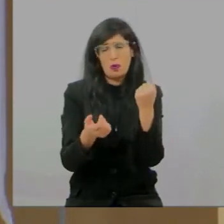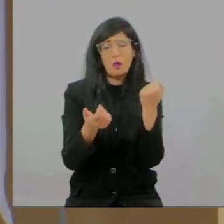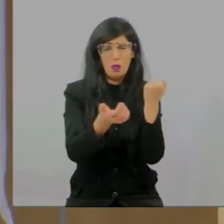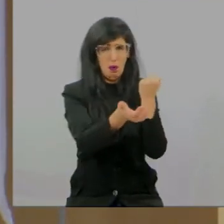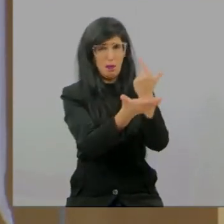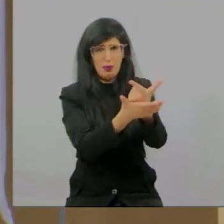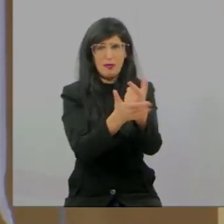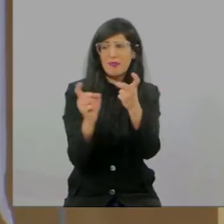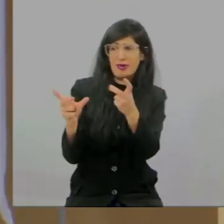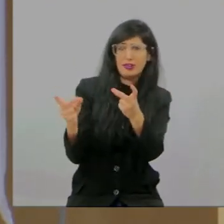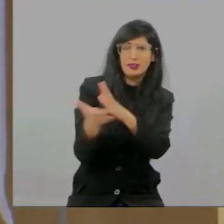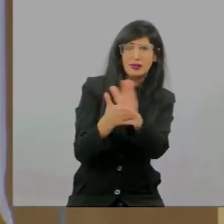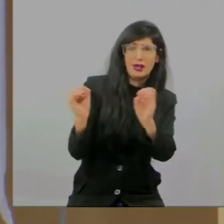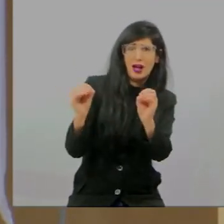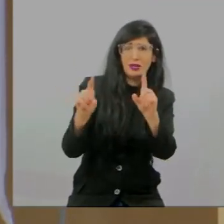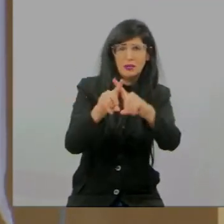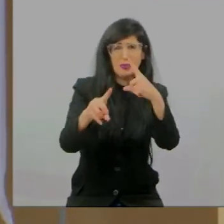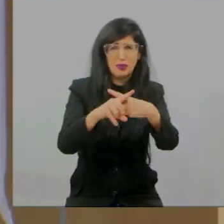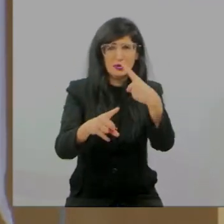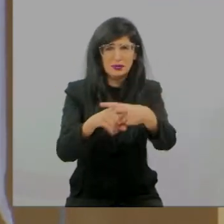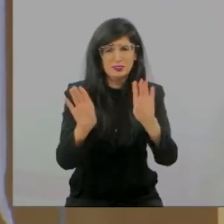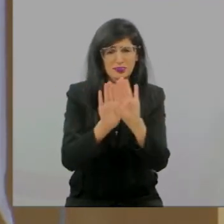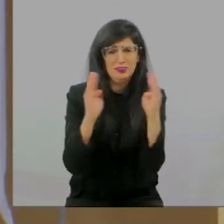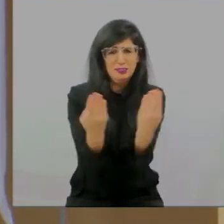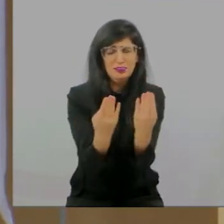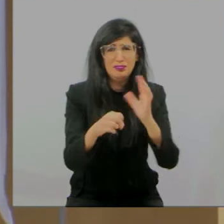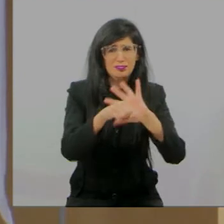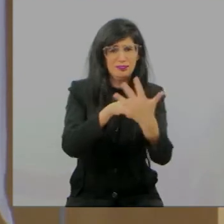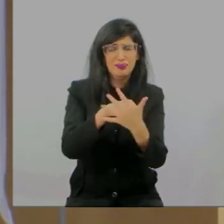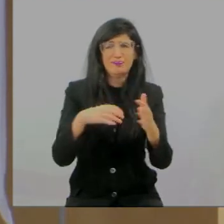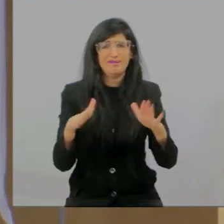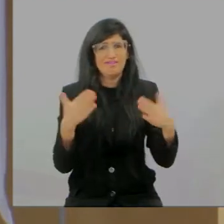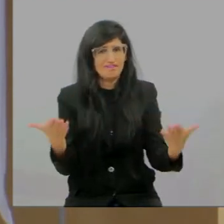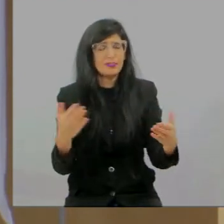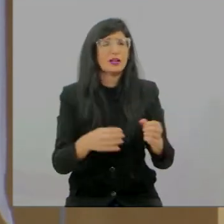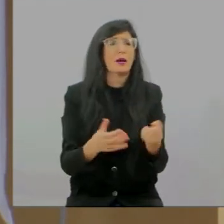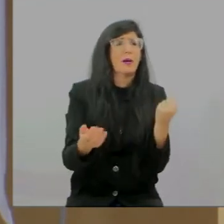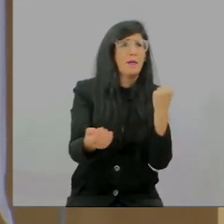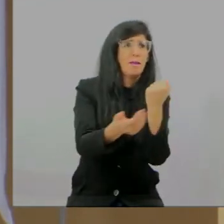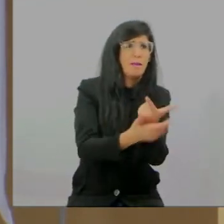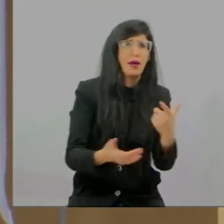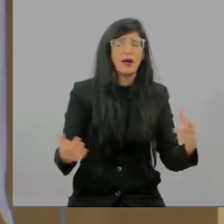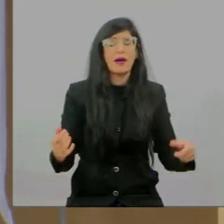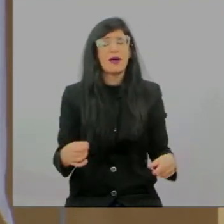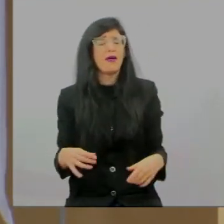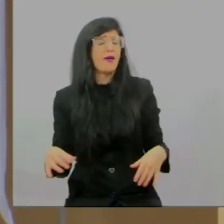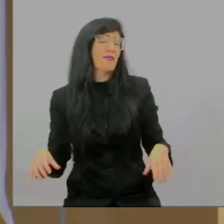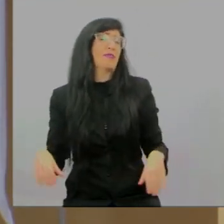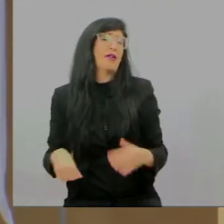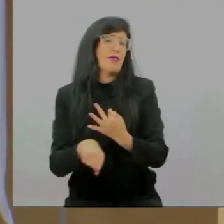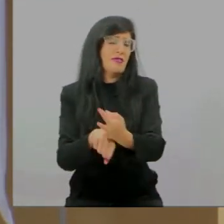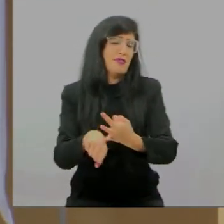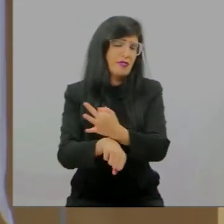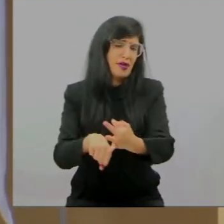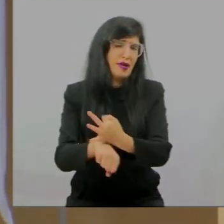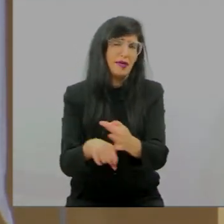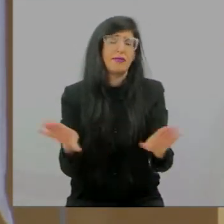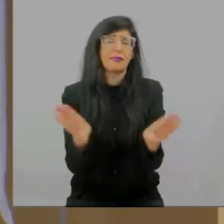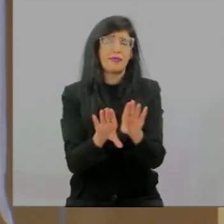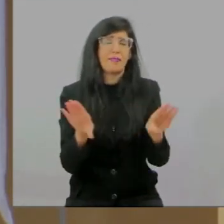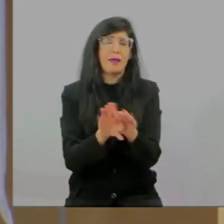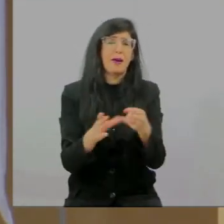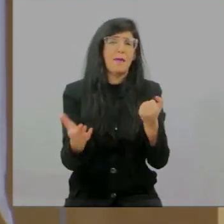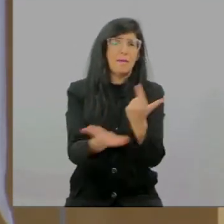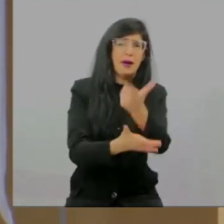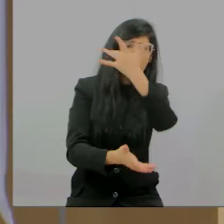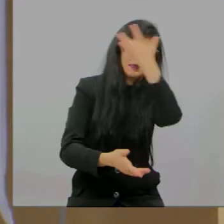os funcionários, pagar as férias, porque paga férias, mas daí paga os funcionários, se demite também paga, tem gastos. Então, eu